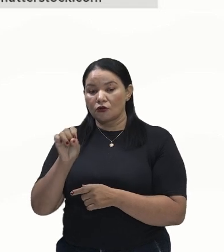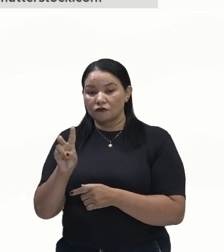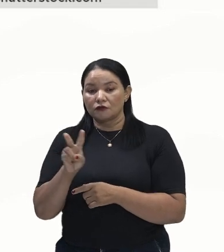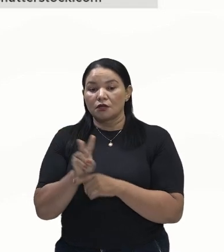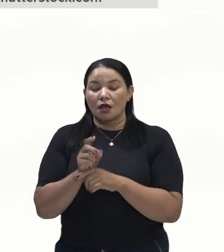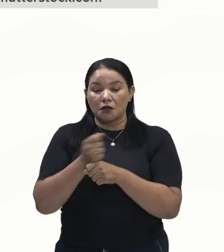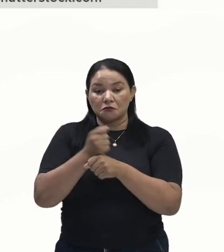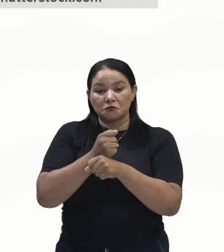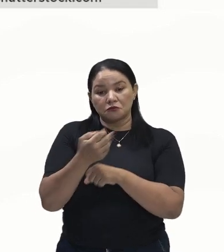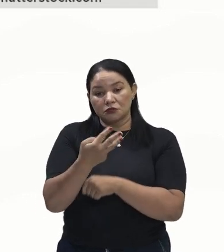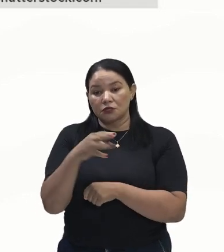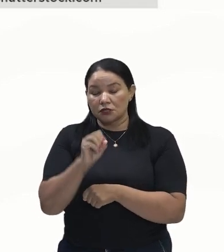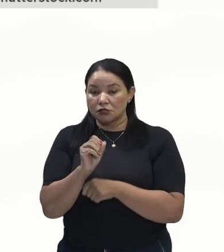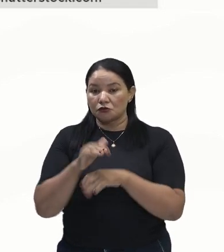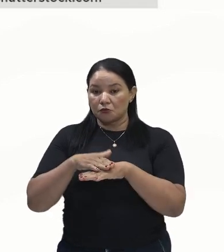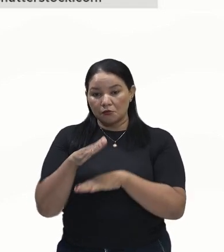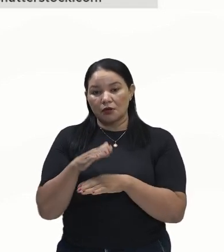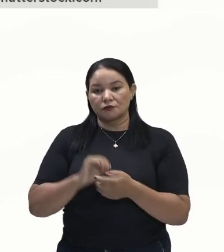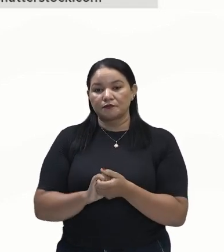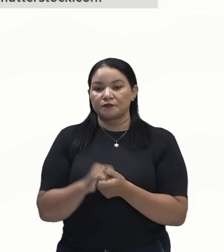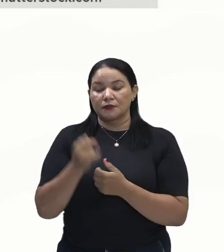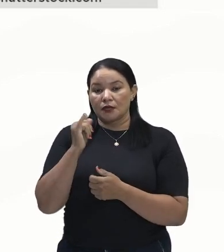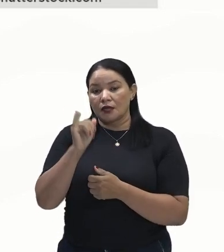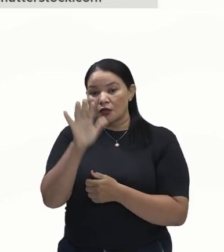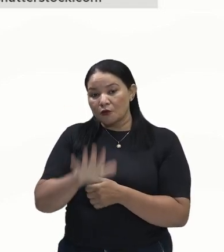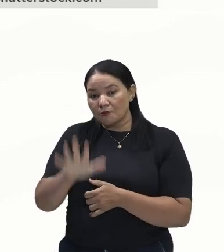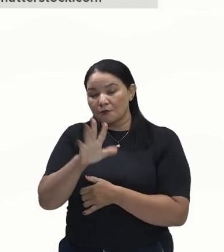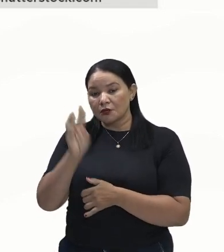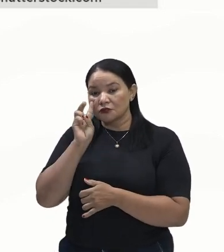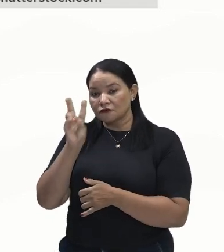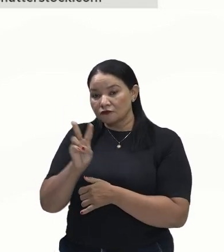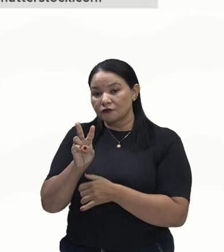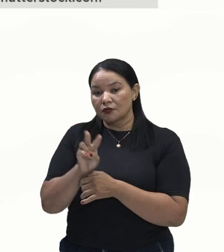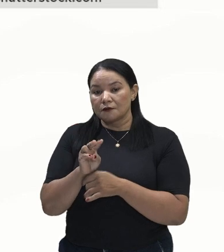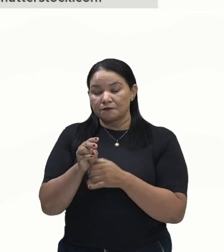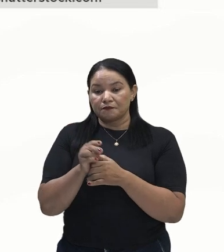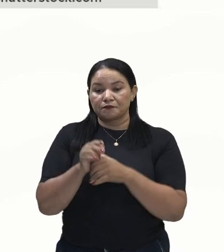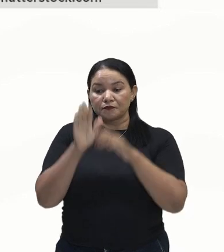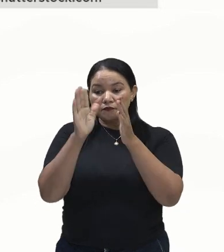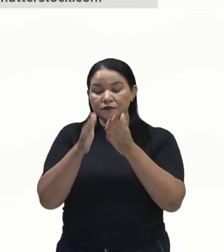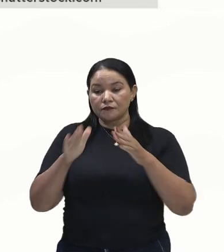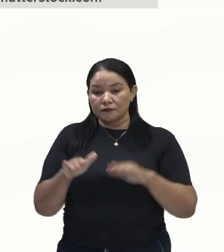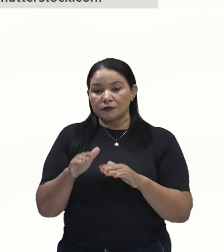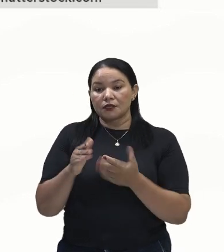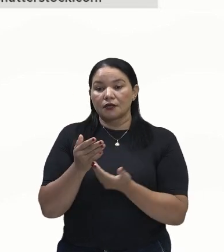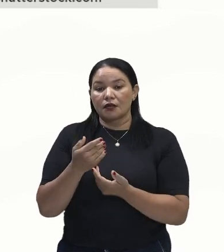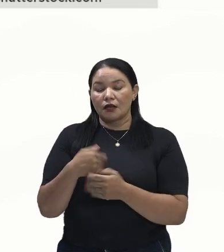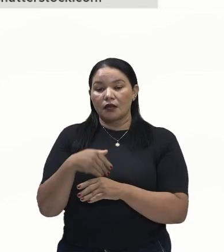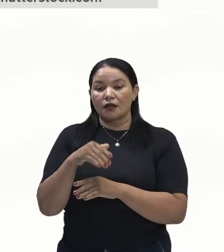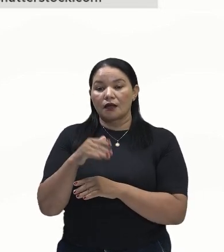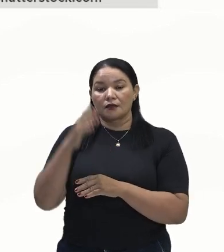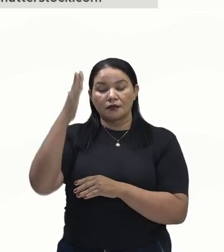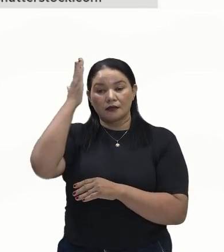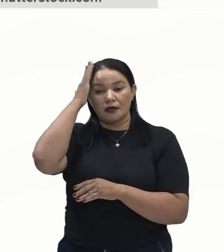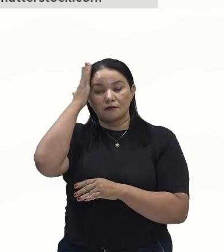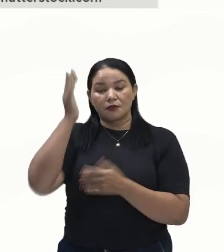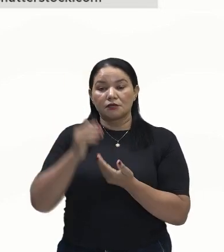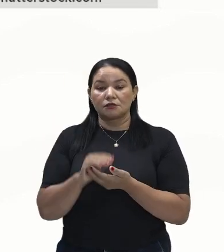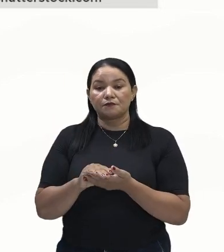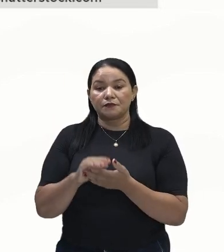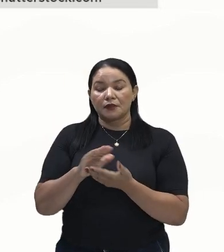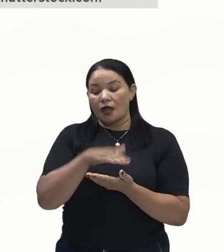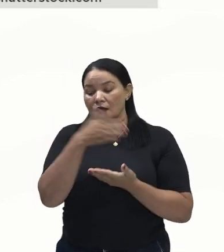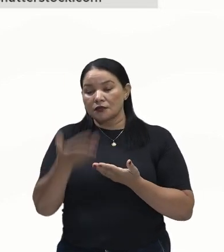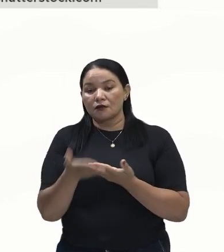anos. E a gente trouxe aqui essa imagem onde a cabeça da estátua de Alexandre III foi derrubada